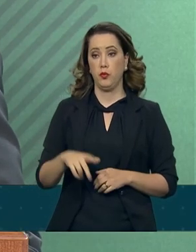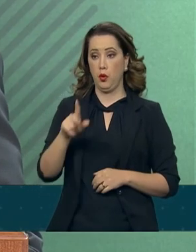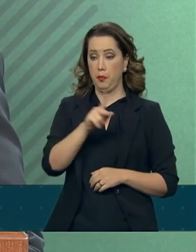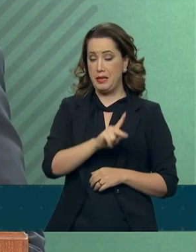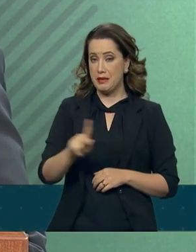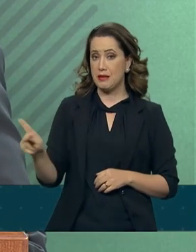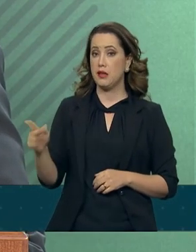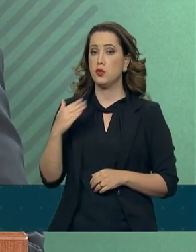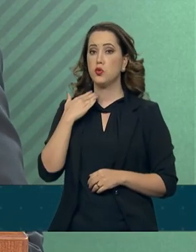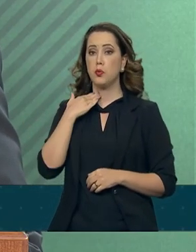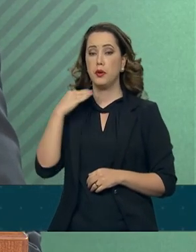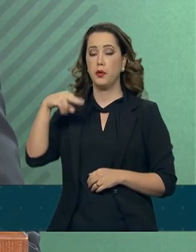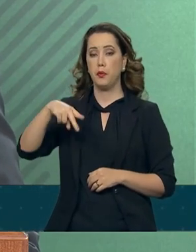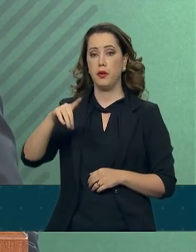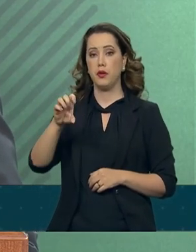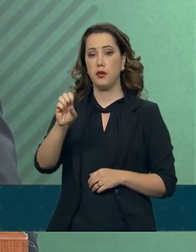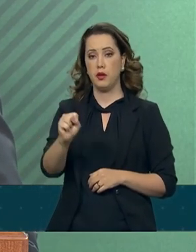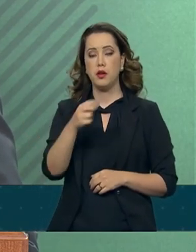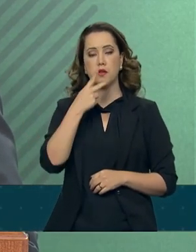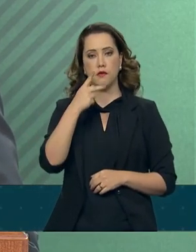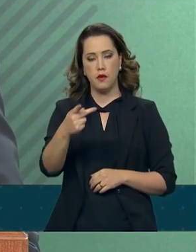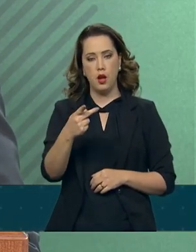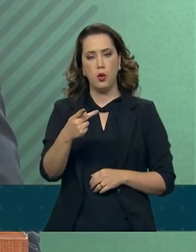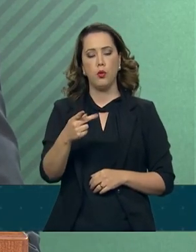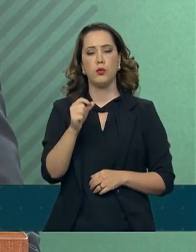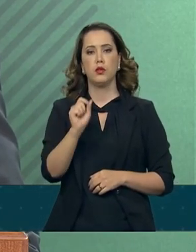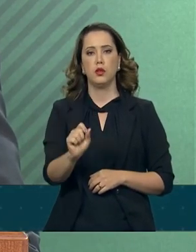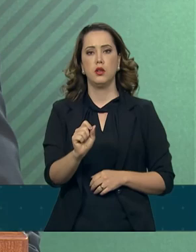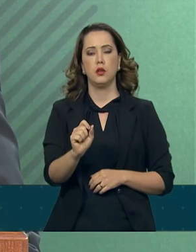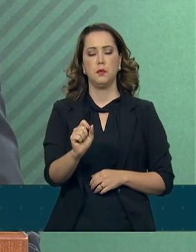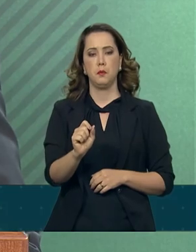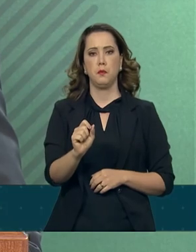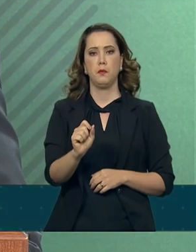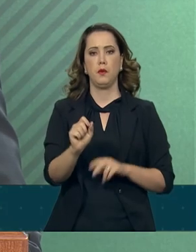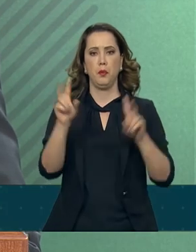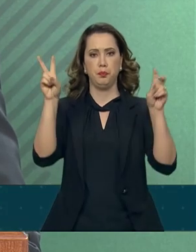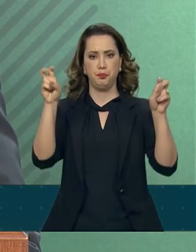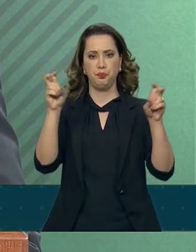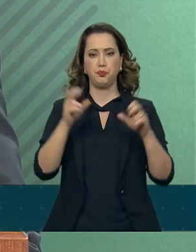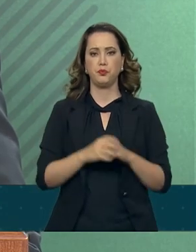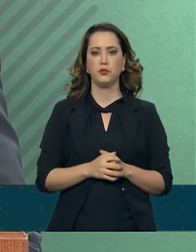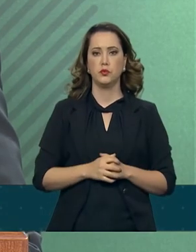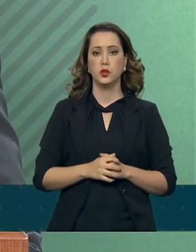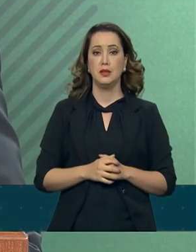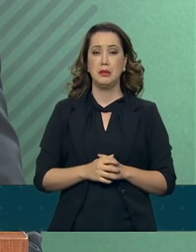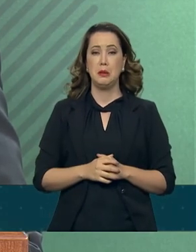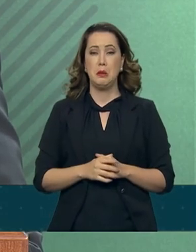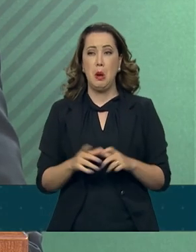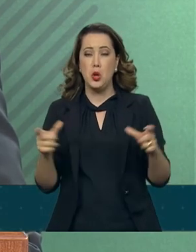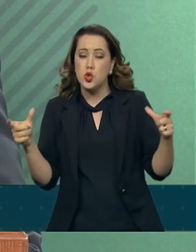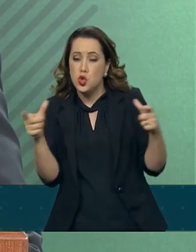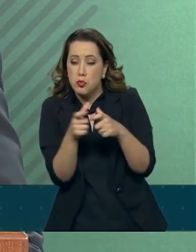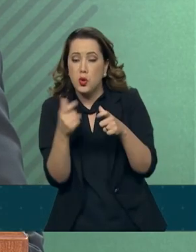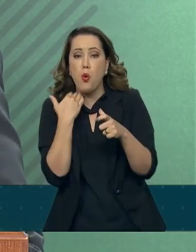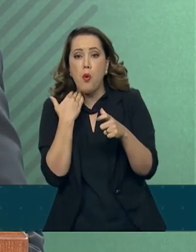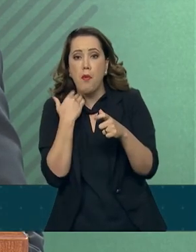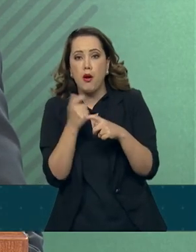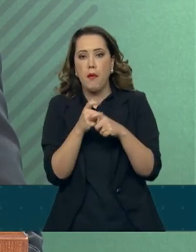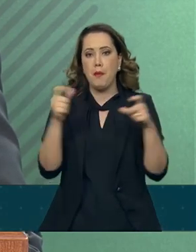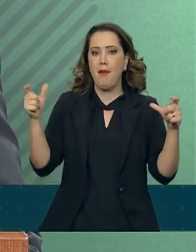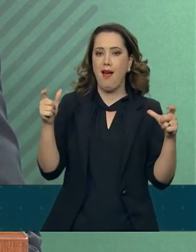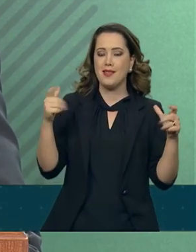discurso que o bnds será abro aspas - banco e mais